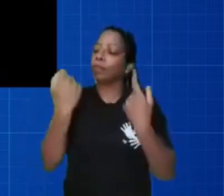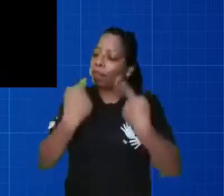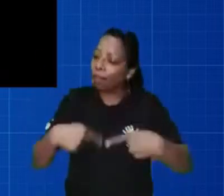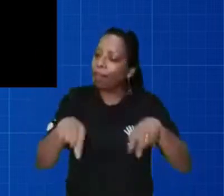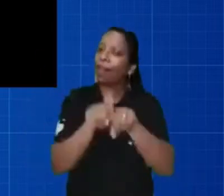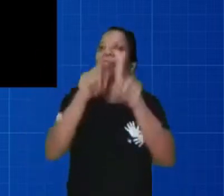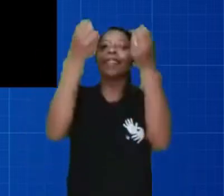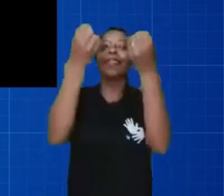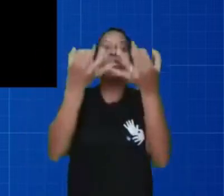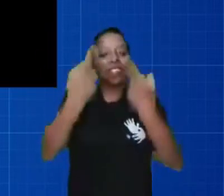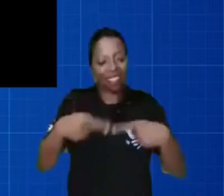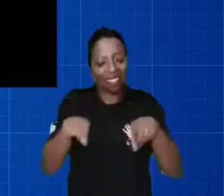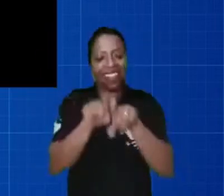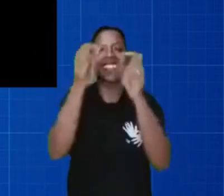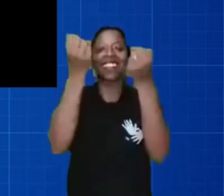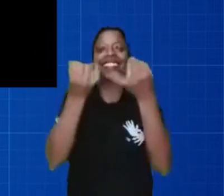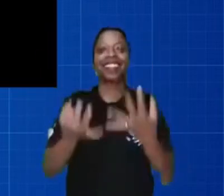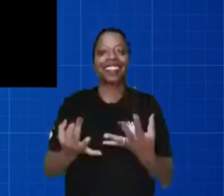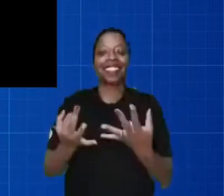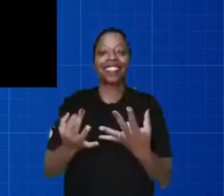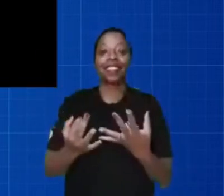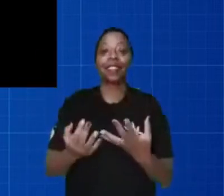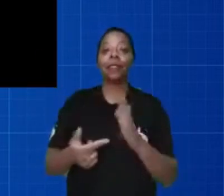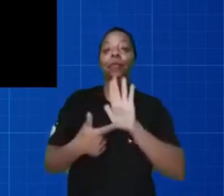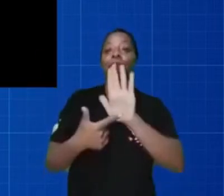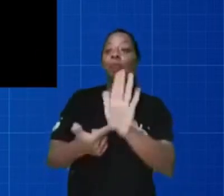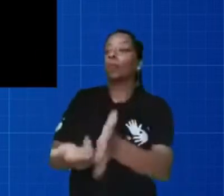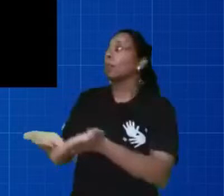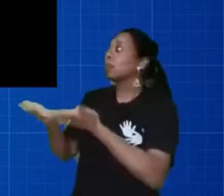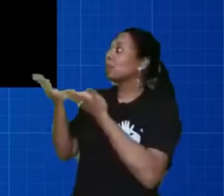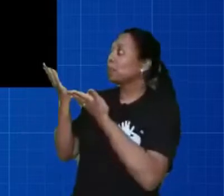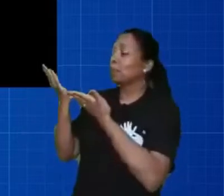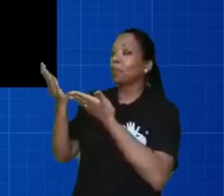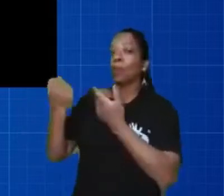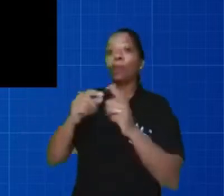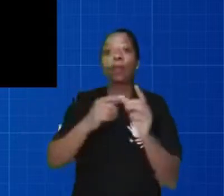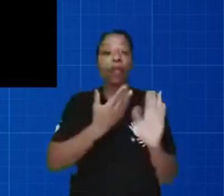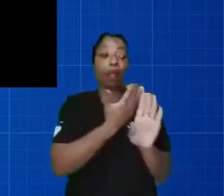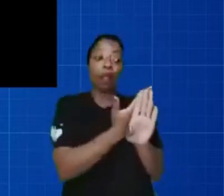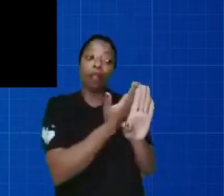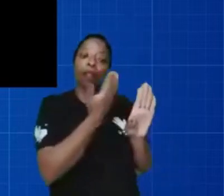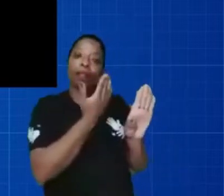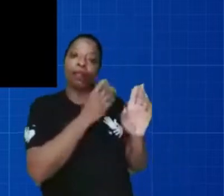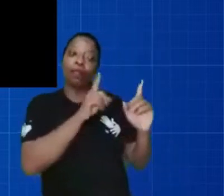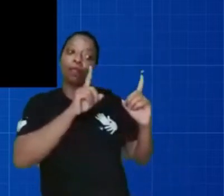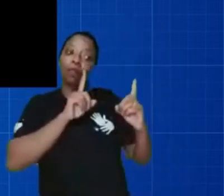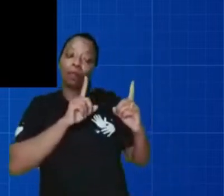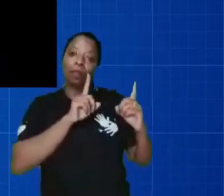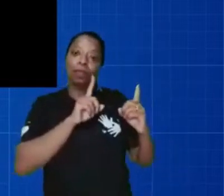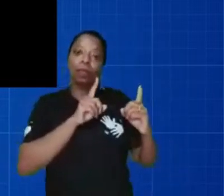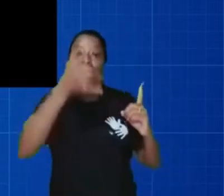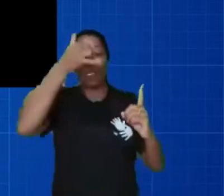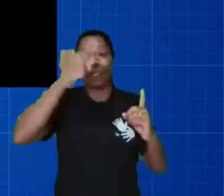gente relembrar. Então, aqui eu trago para vocês, né, a questão do distanciamento, de evitar